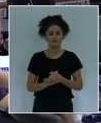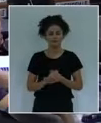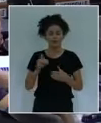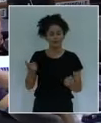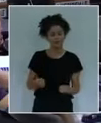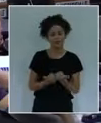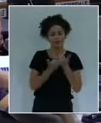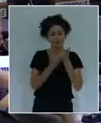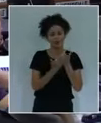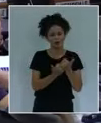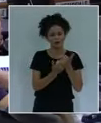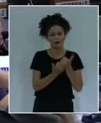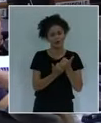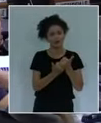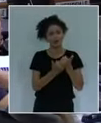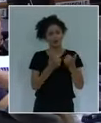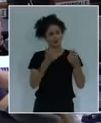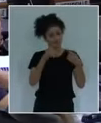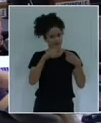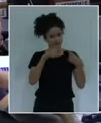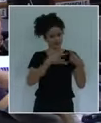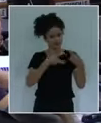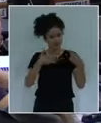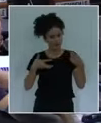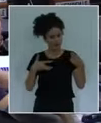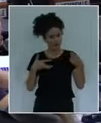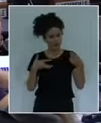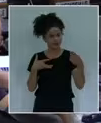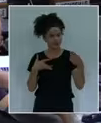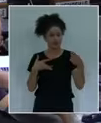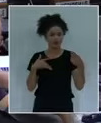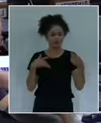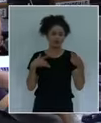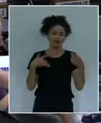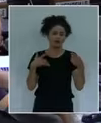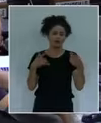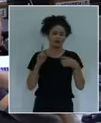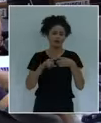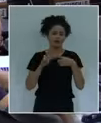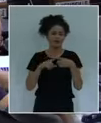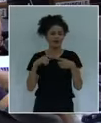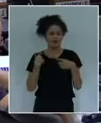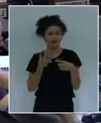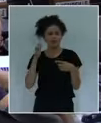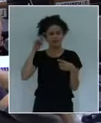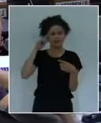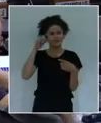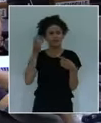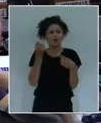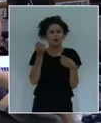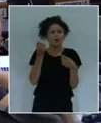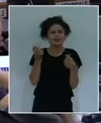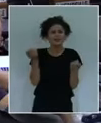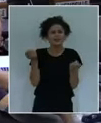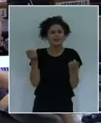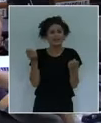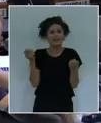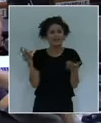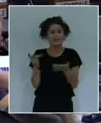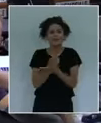andamento, tanto na saúde do lado de cá, a gente ficou imaginando o que poderia acontecer. O Wagner me pediu